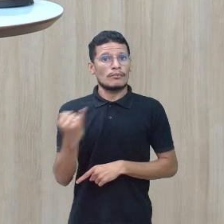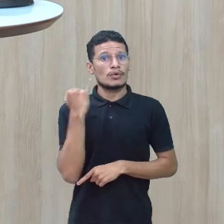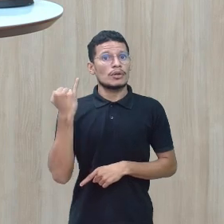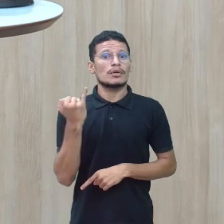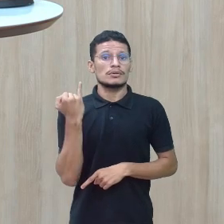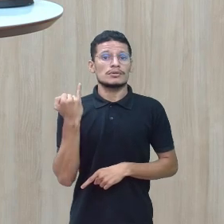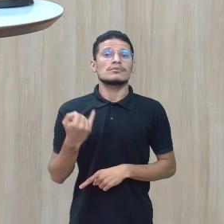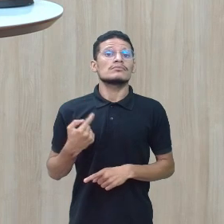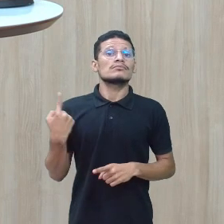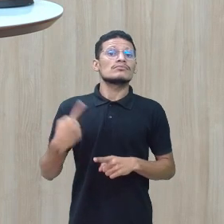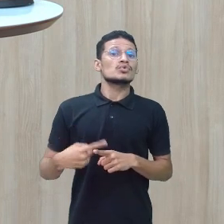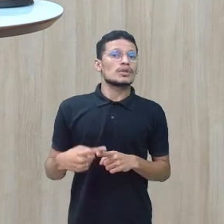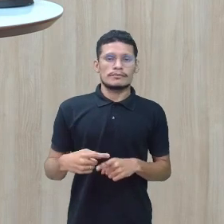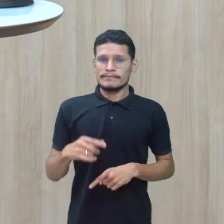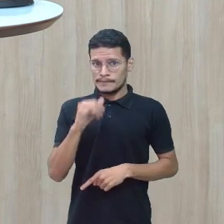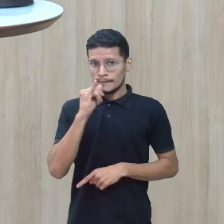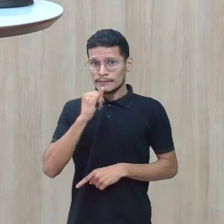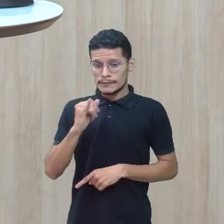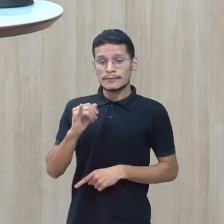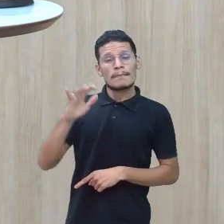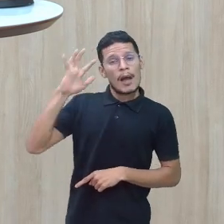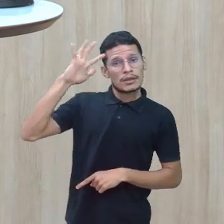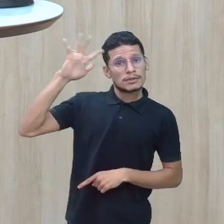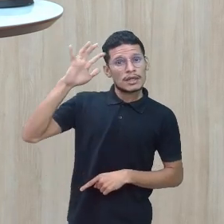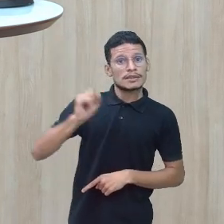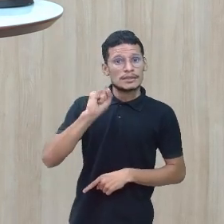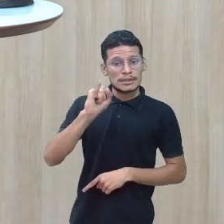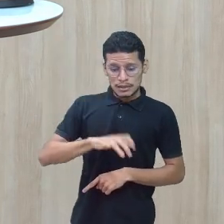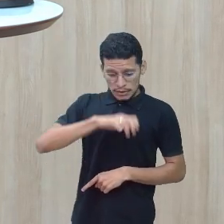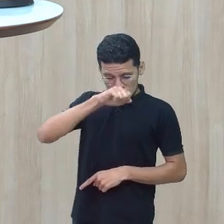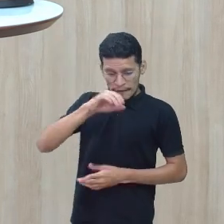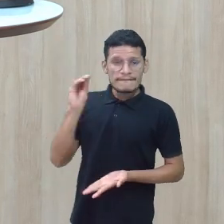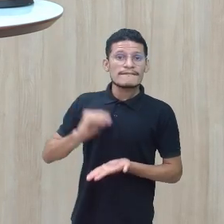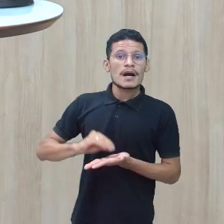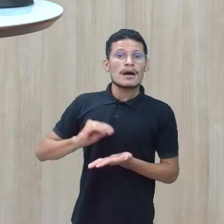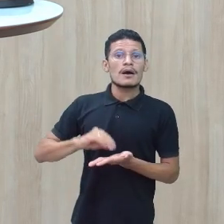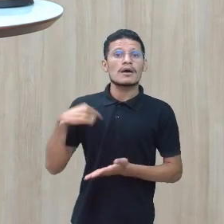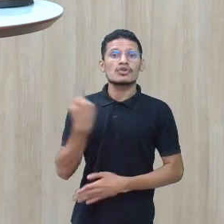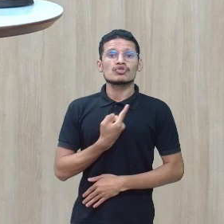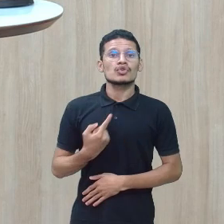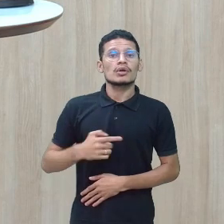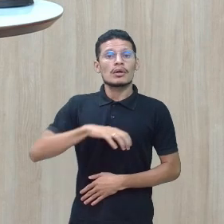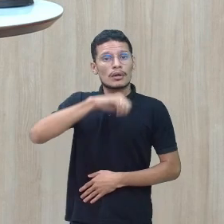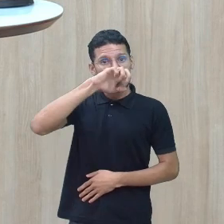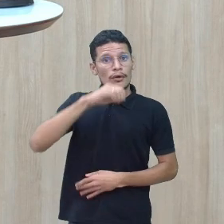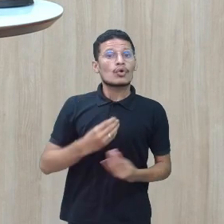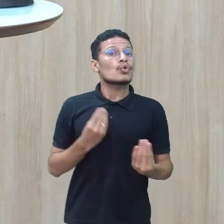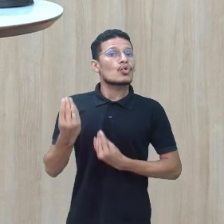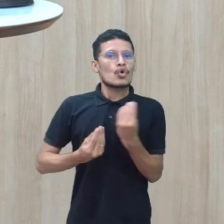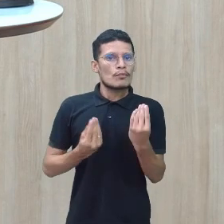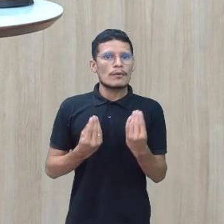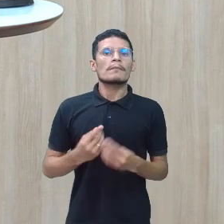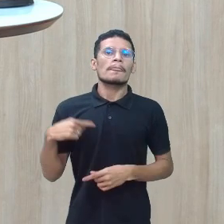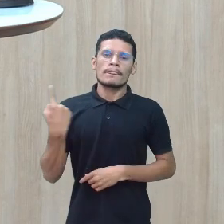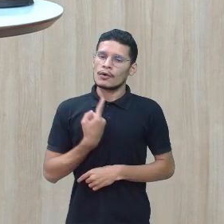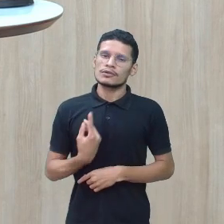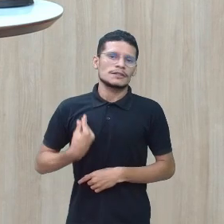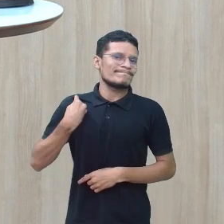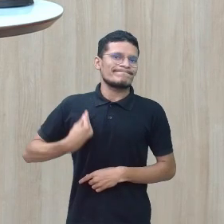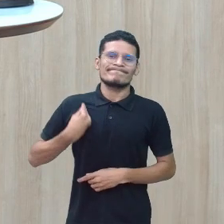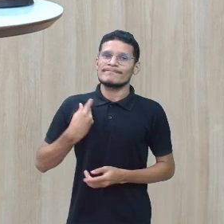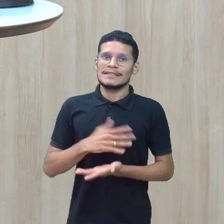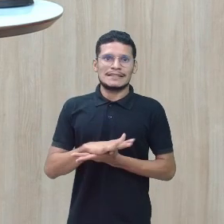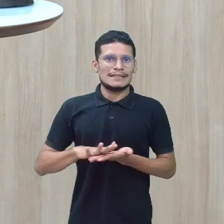fundamental. Imagine se hoje faltasse ar para a nossa respiração. Estaríamos sem